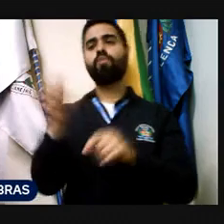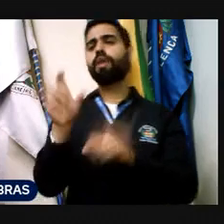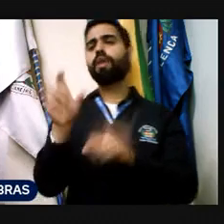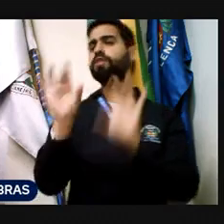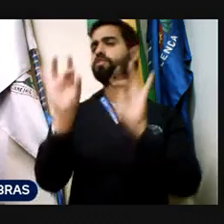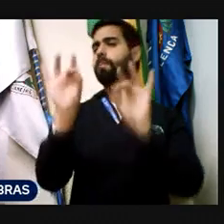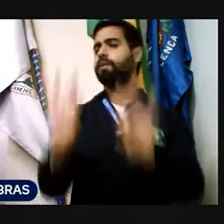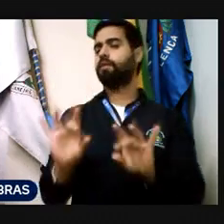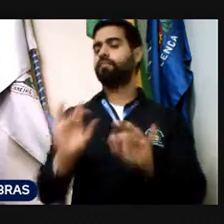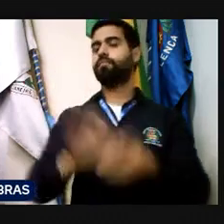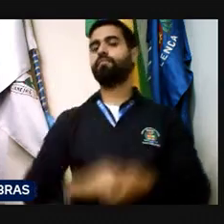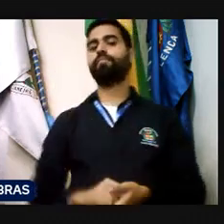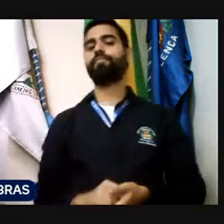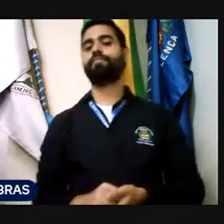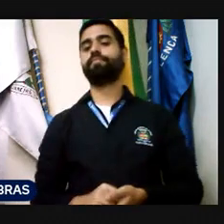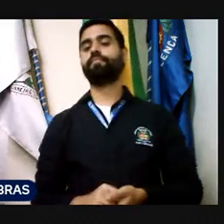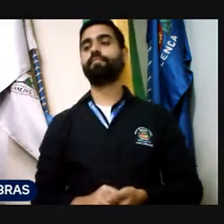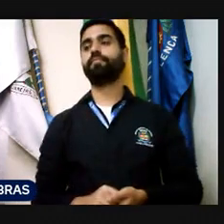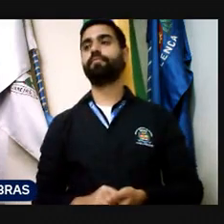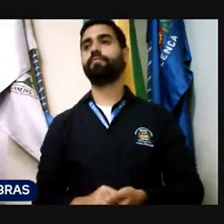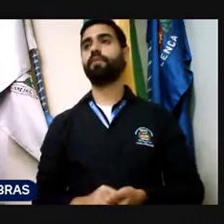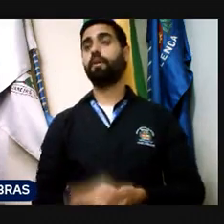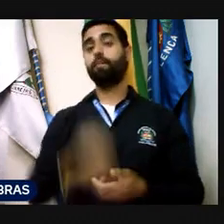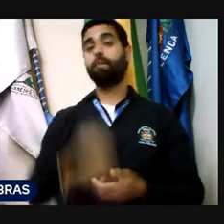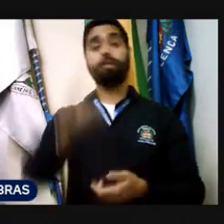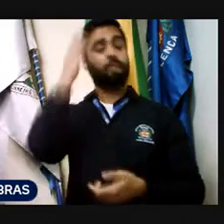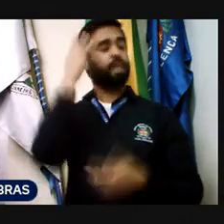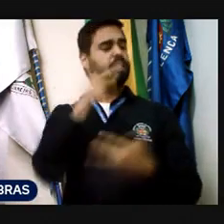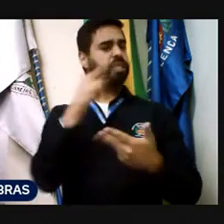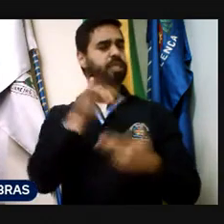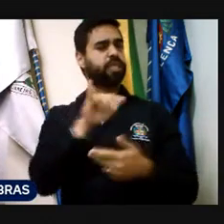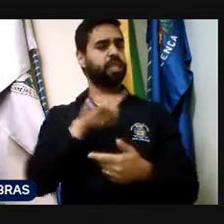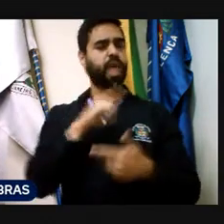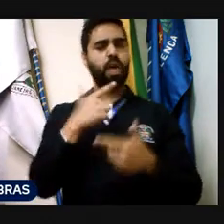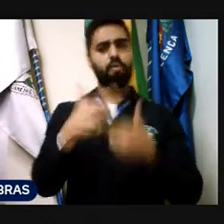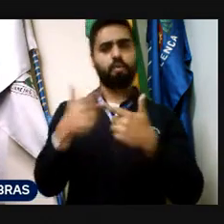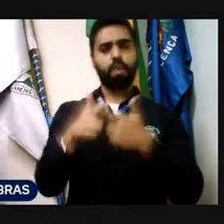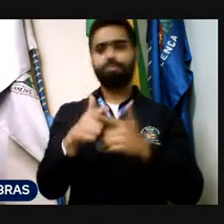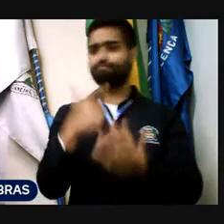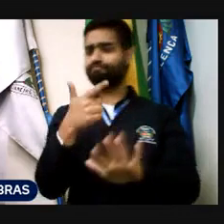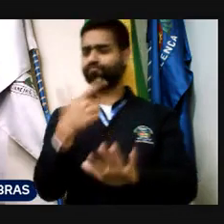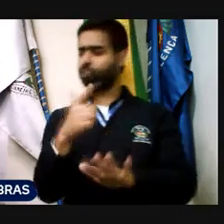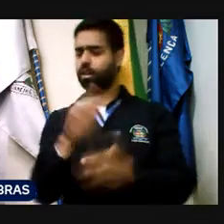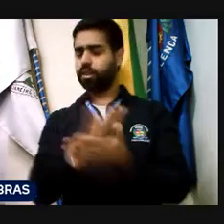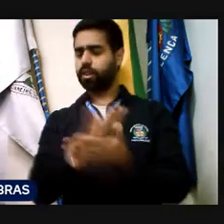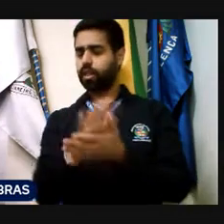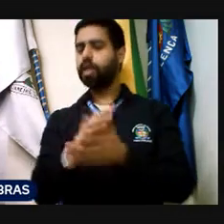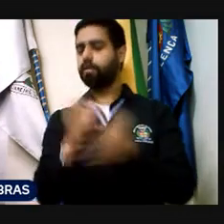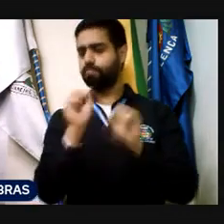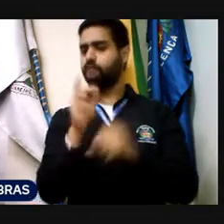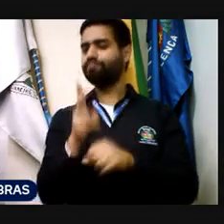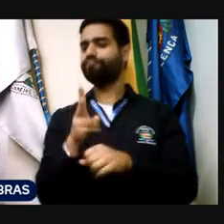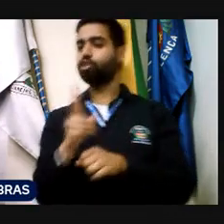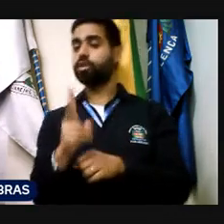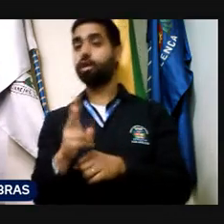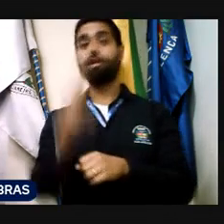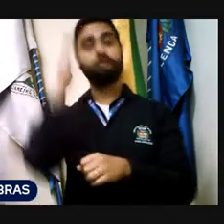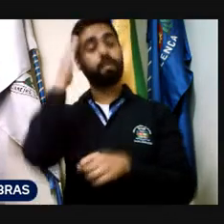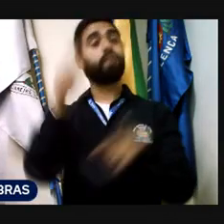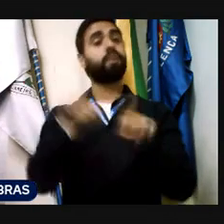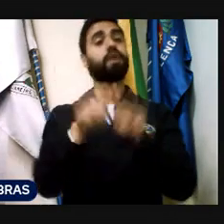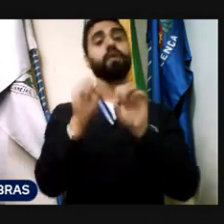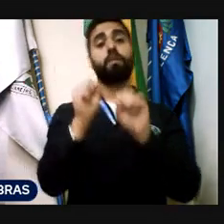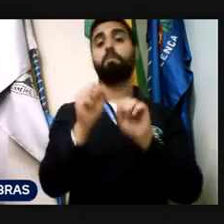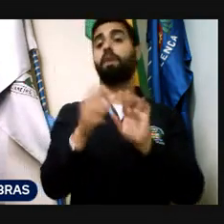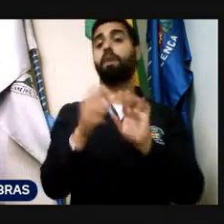especial. Quanto à legalidade e constitucionalidade do vertente projeto de lei, não há qualquer ressalva a ser feita, tendo em vista a possibilidade